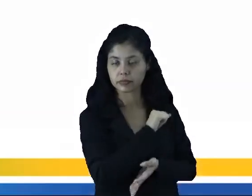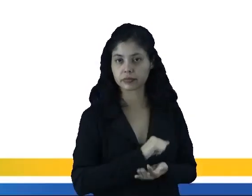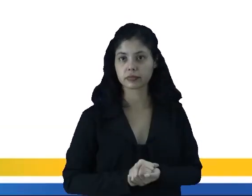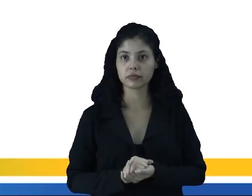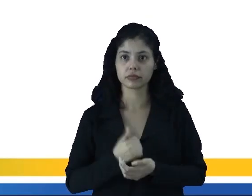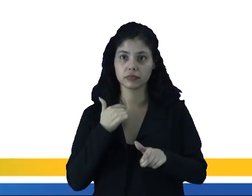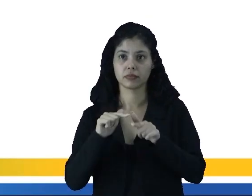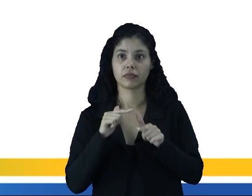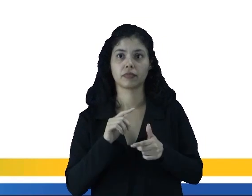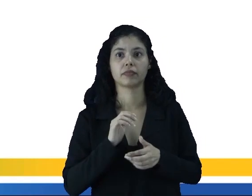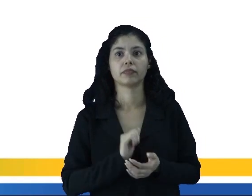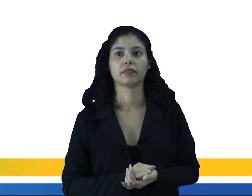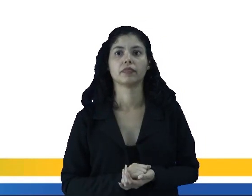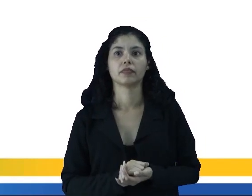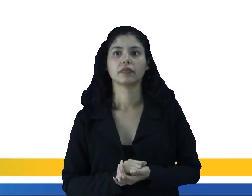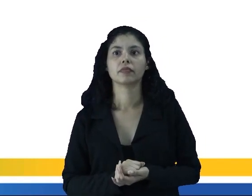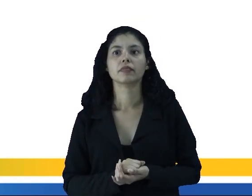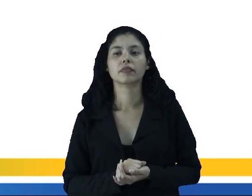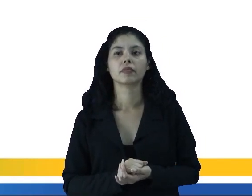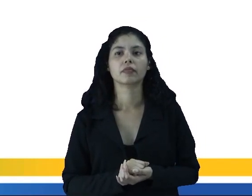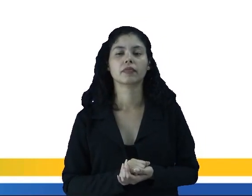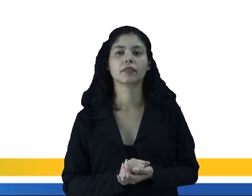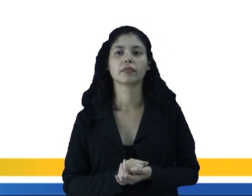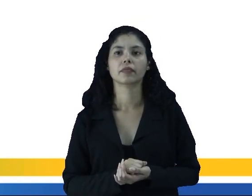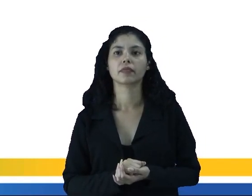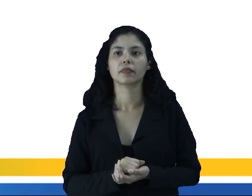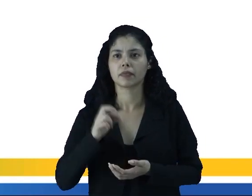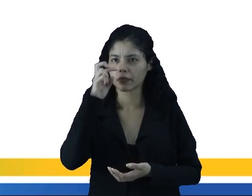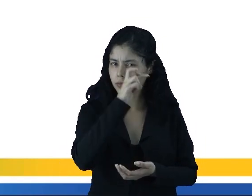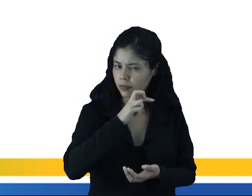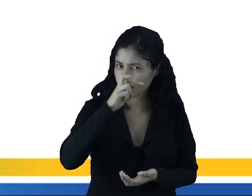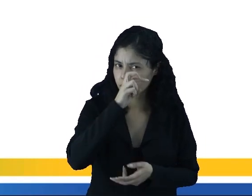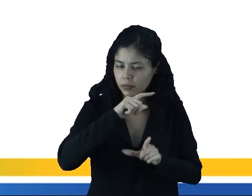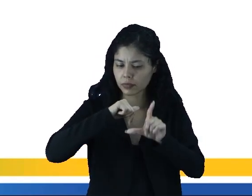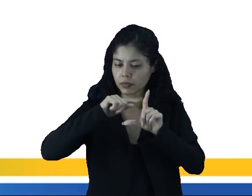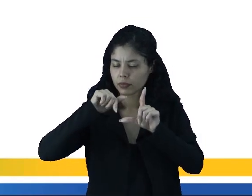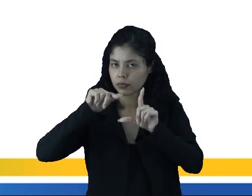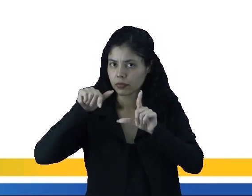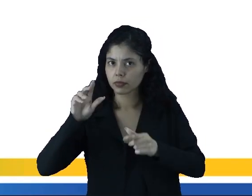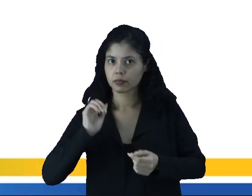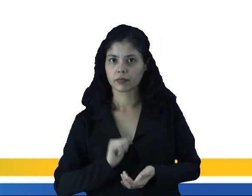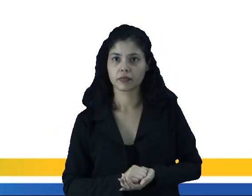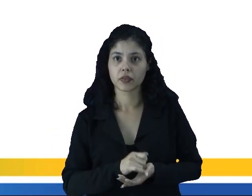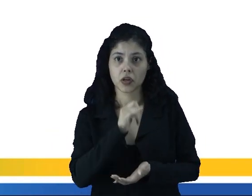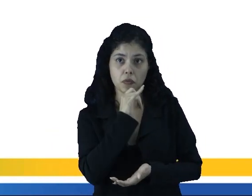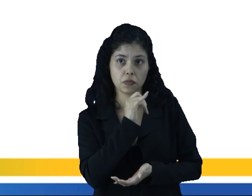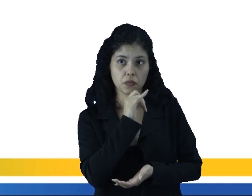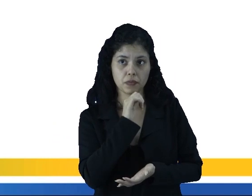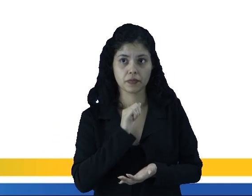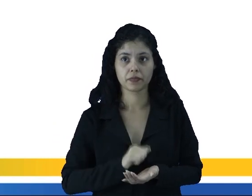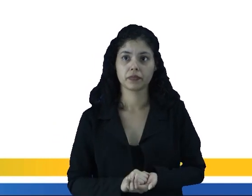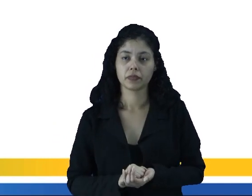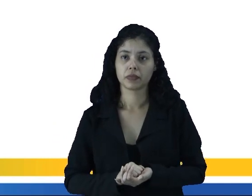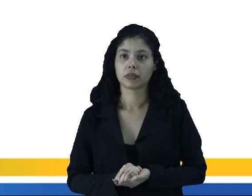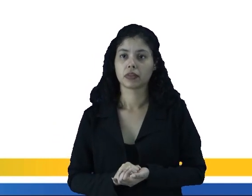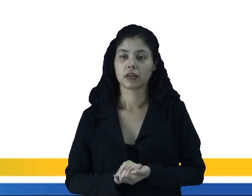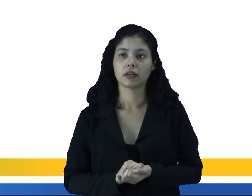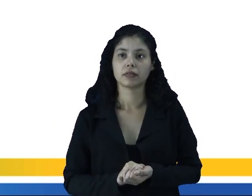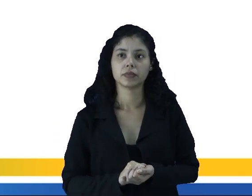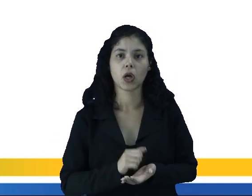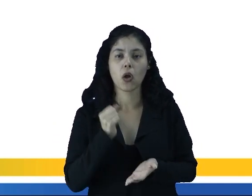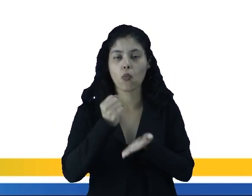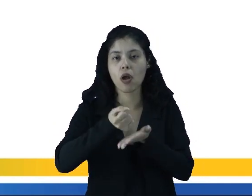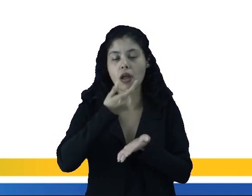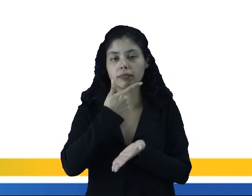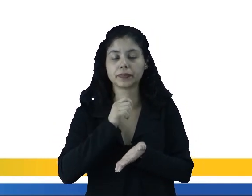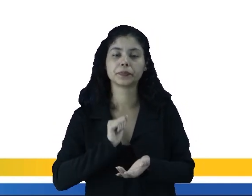vamos trabalhar aqui o seguinte. Essa questão é uma análise gráfica, ok? Então, eles dão um exemplo aqui sobre um